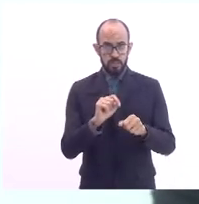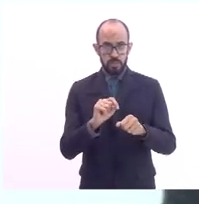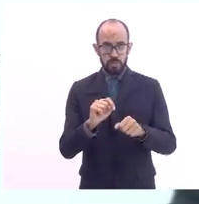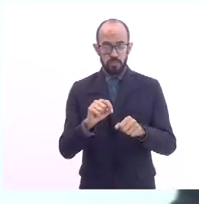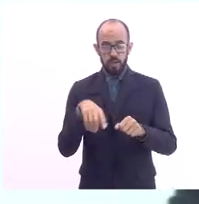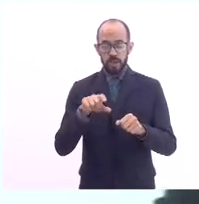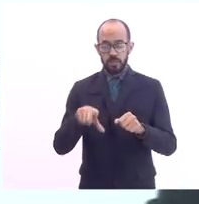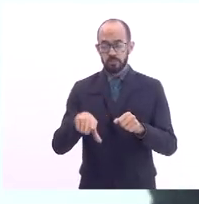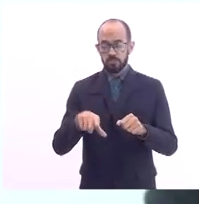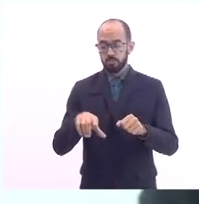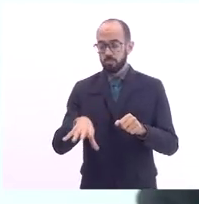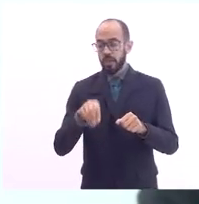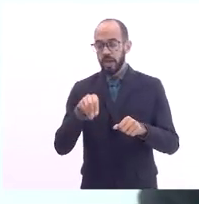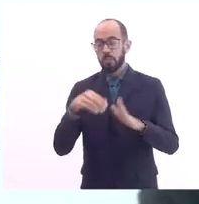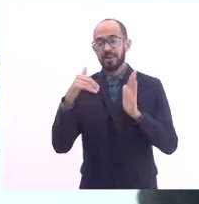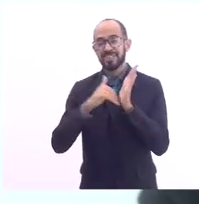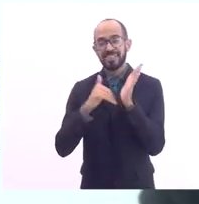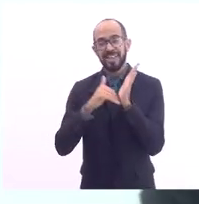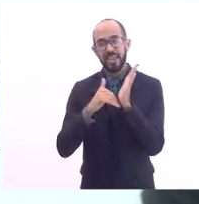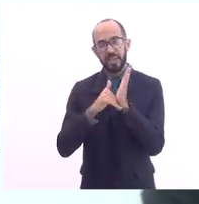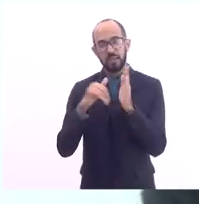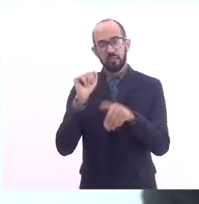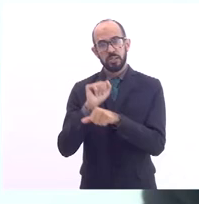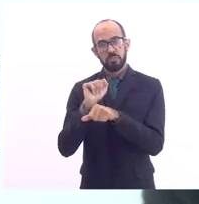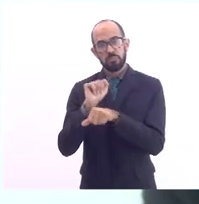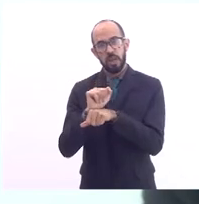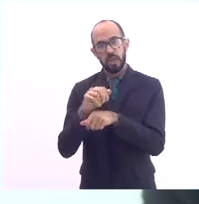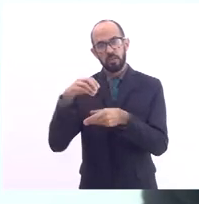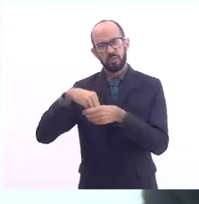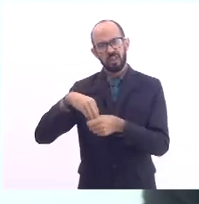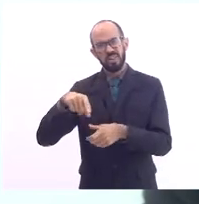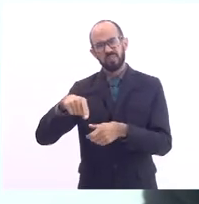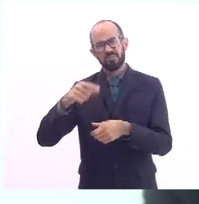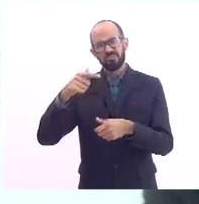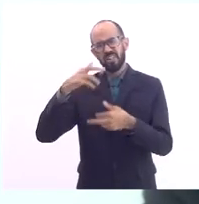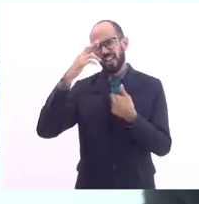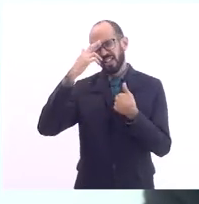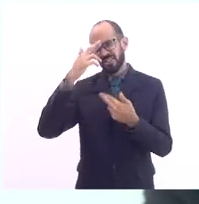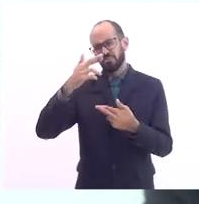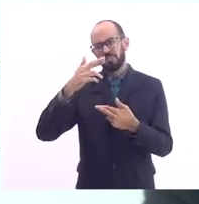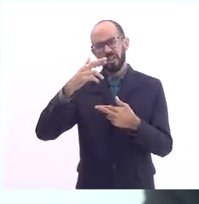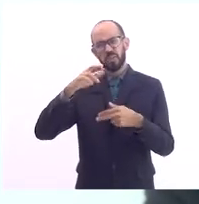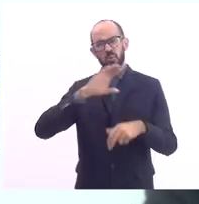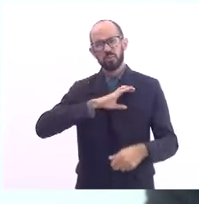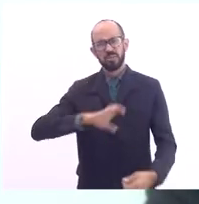senha. E aguarda aí dentro. Não há respeito com o cidadão.